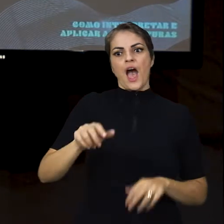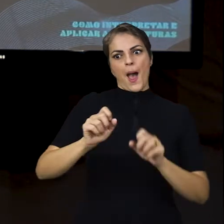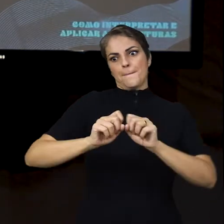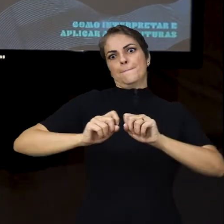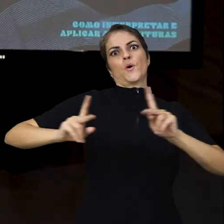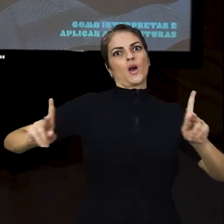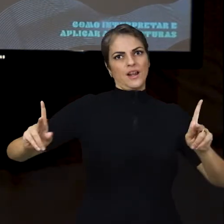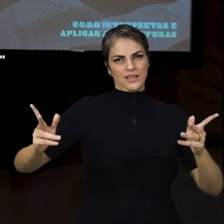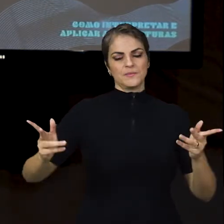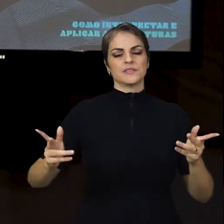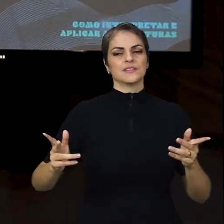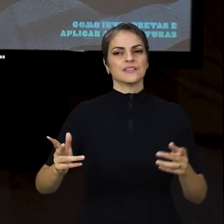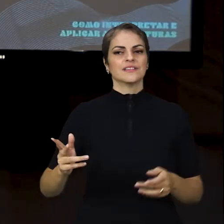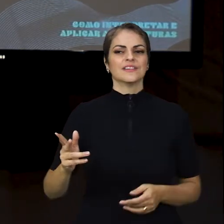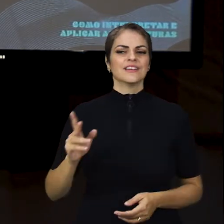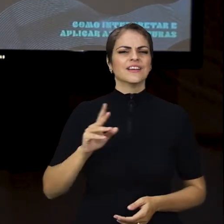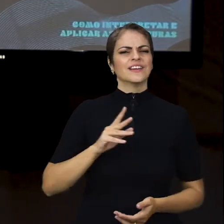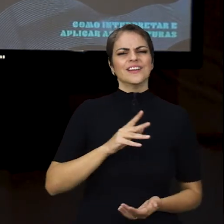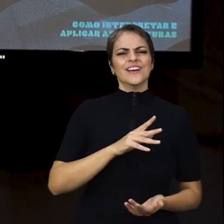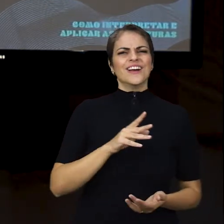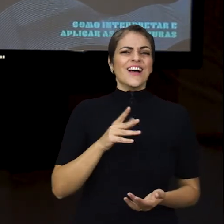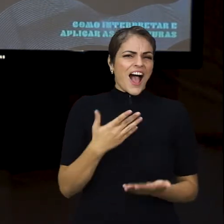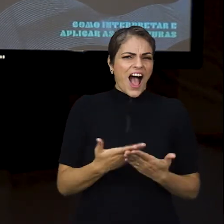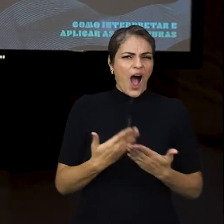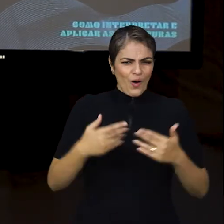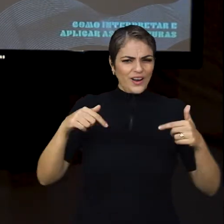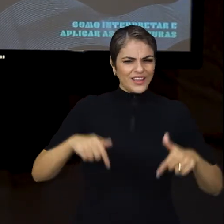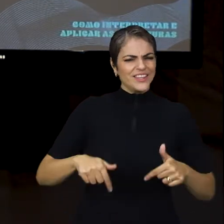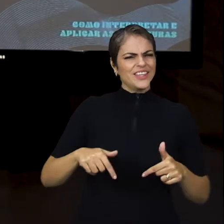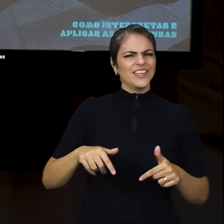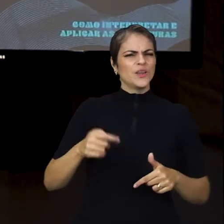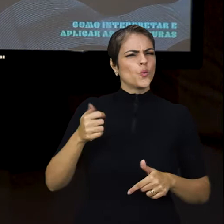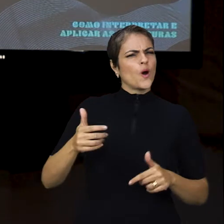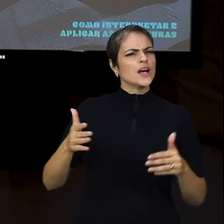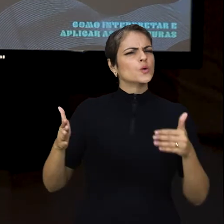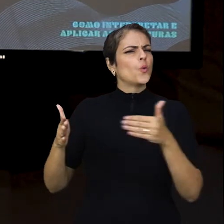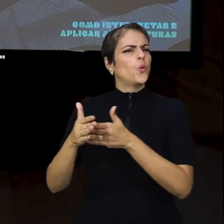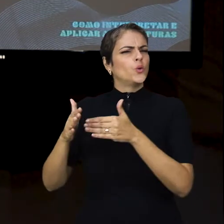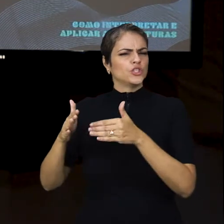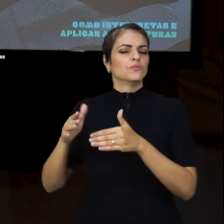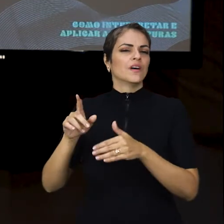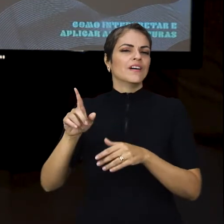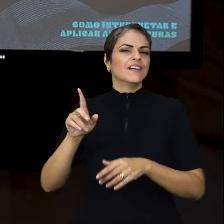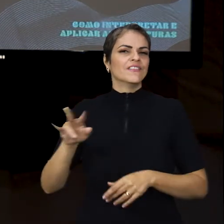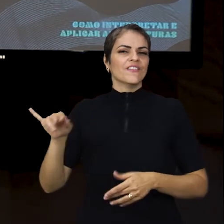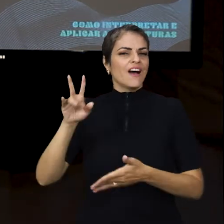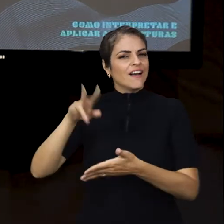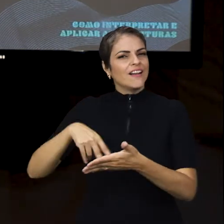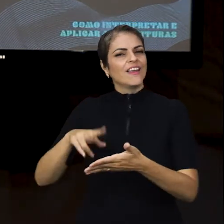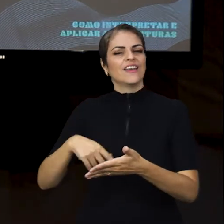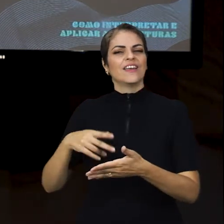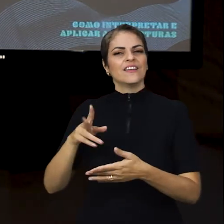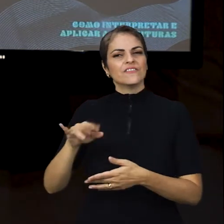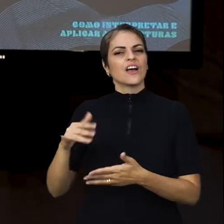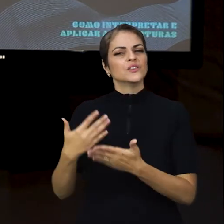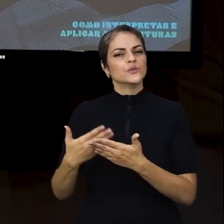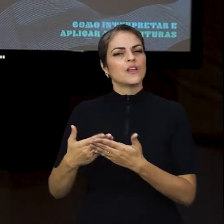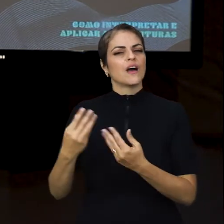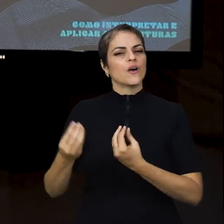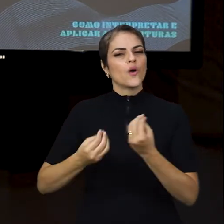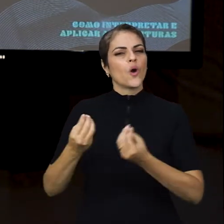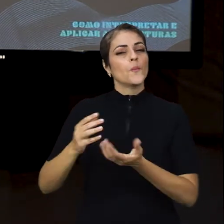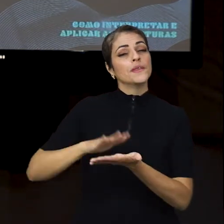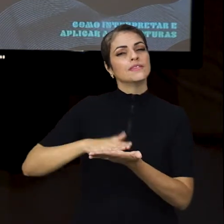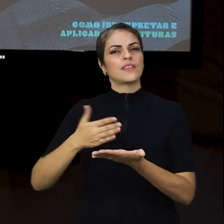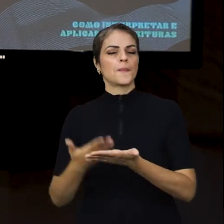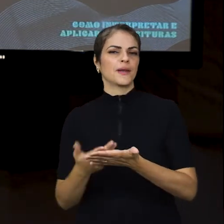das nossas últimas aulas aqui, na sequência do nosso curso, a gente vai ver como interpretar literatura apocalíptica, e eu acho